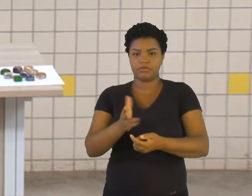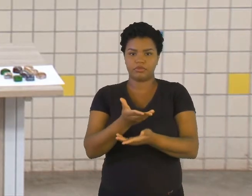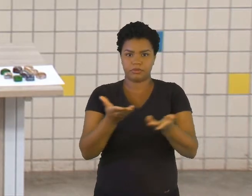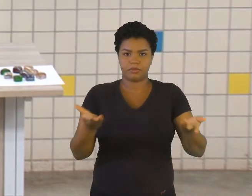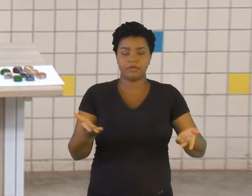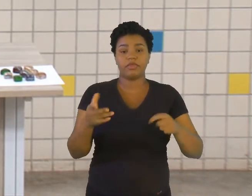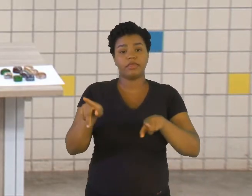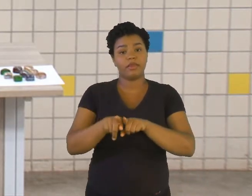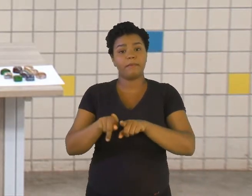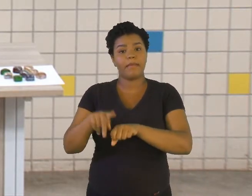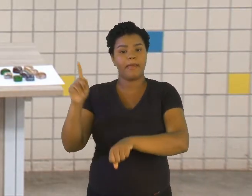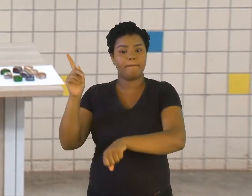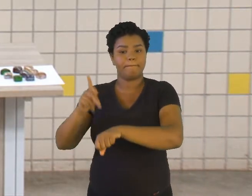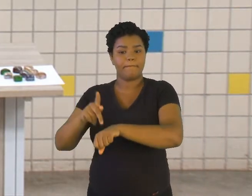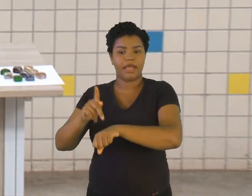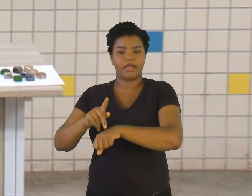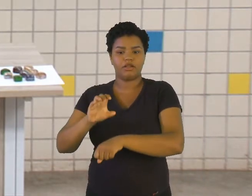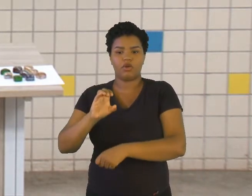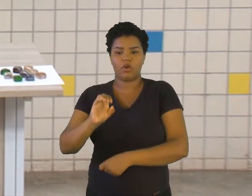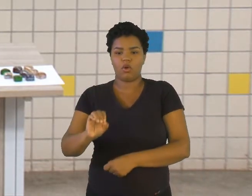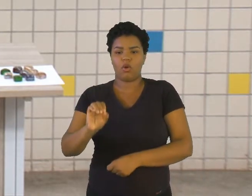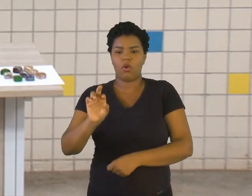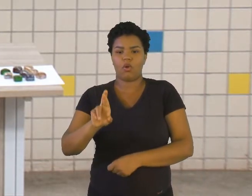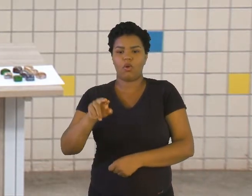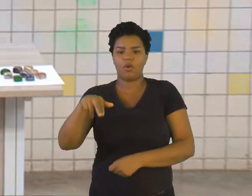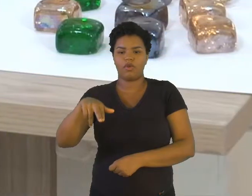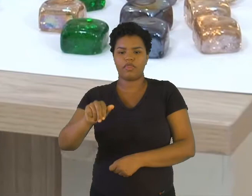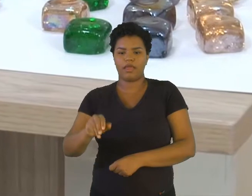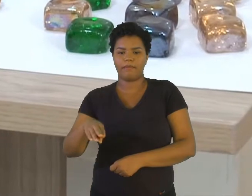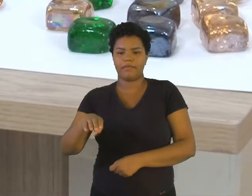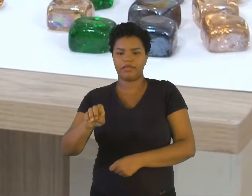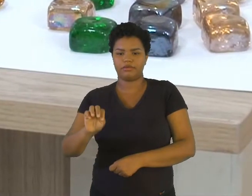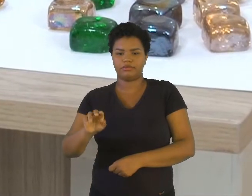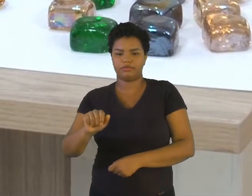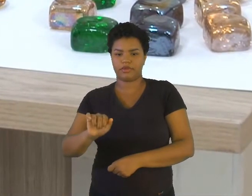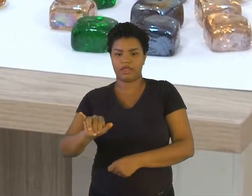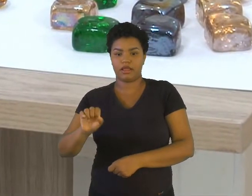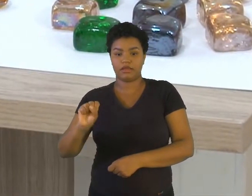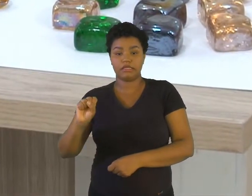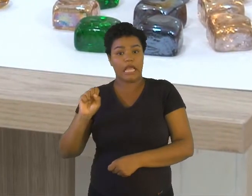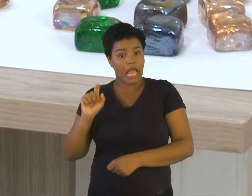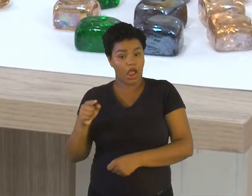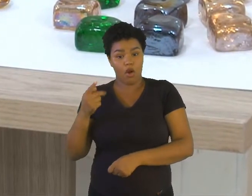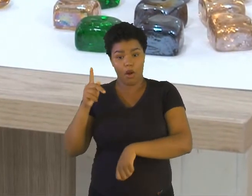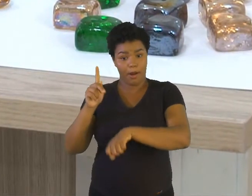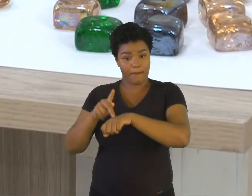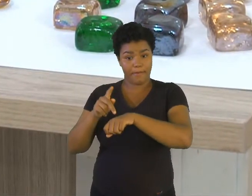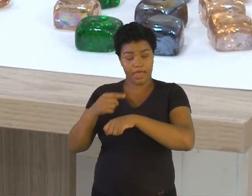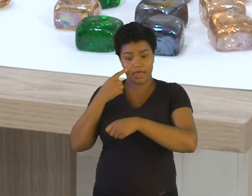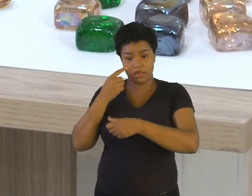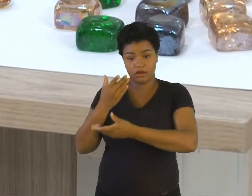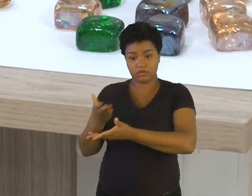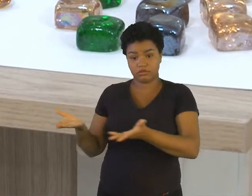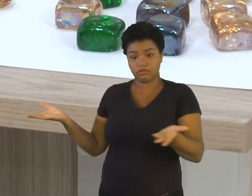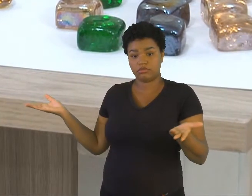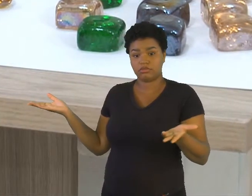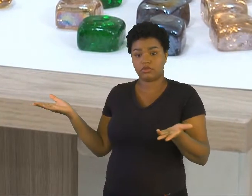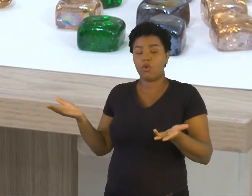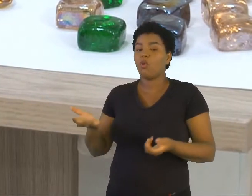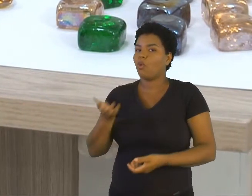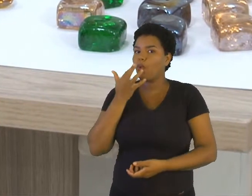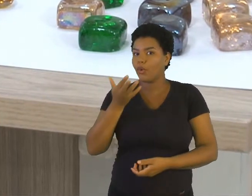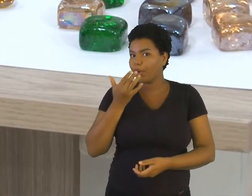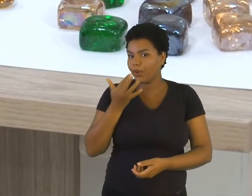pedras ornamentais. Observe essas pedras aí. Nós temos aqui, ó, pedras